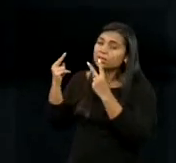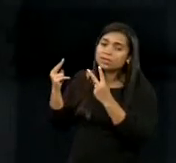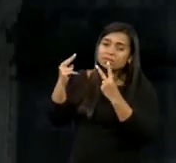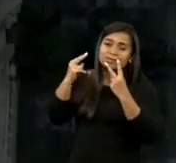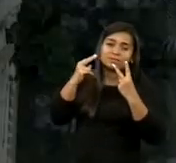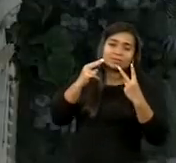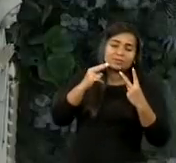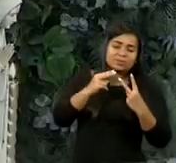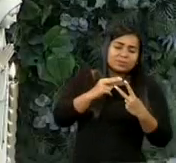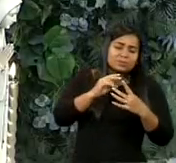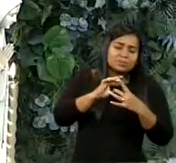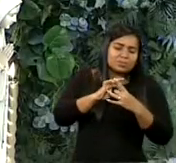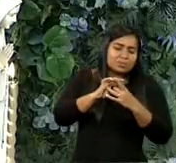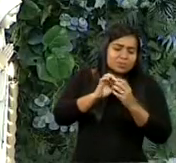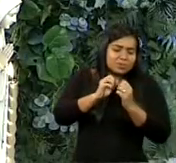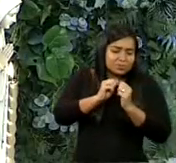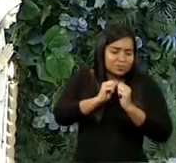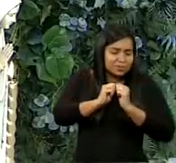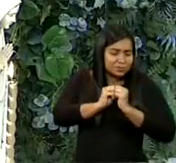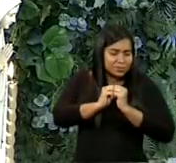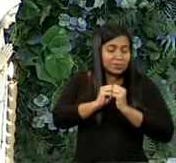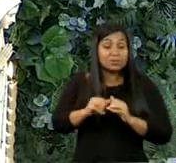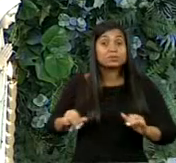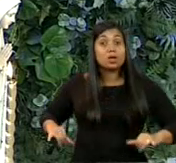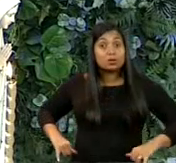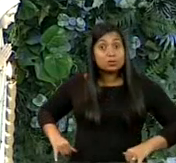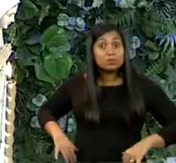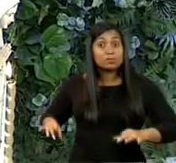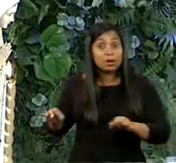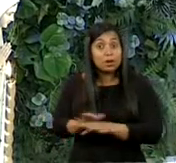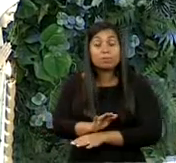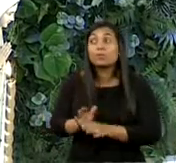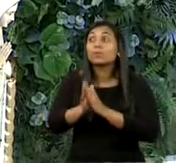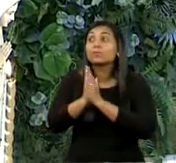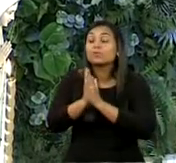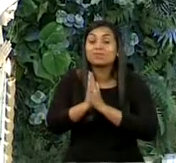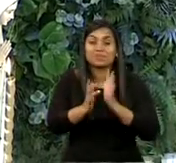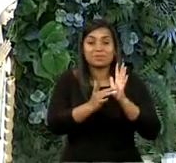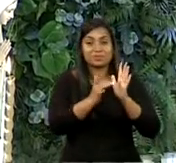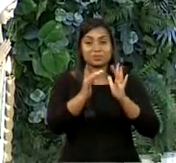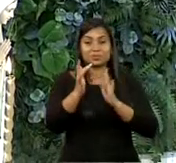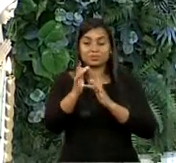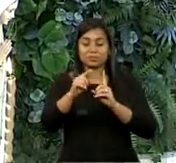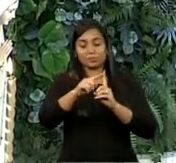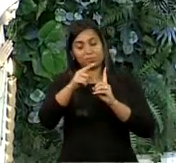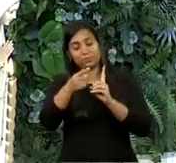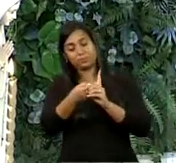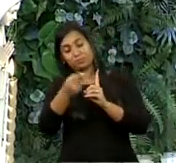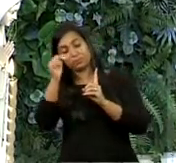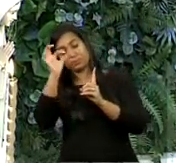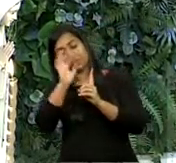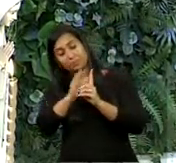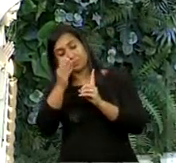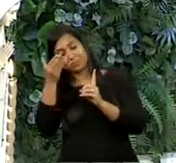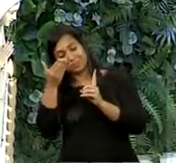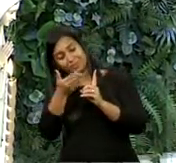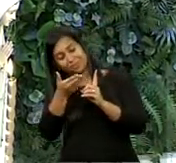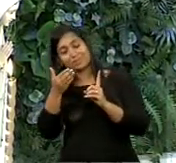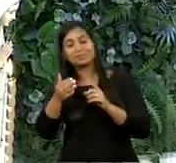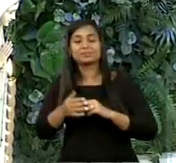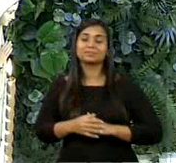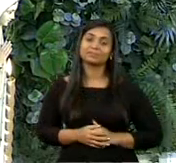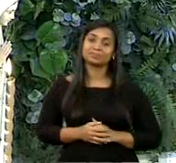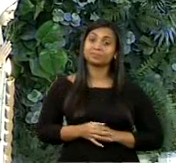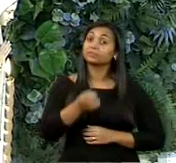nossa, esses vossos olhos misericordiosos a nós volvei, e depois deste desterro, mostrai-nos, Jesus,